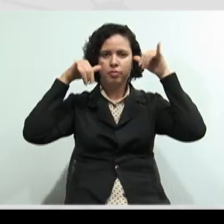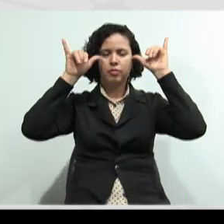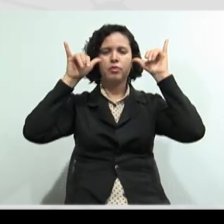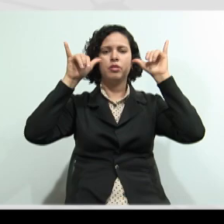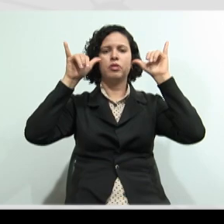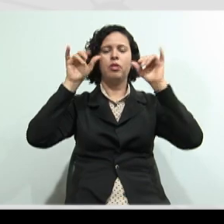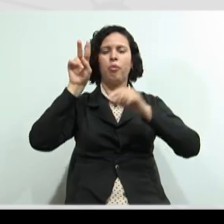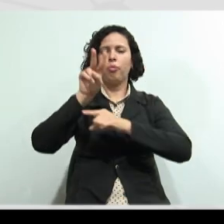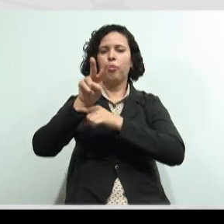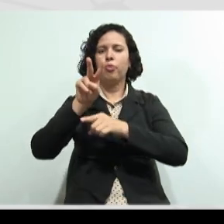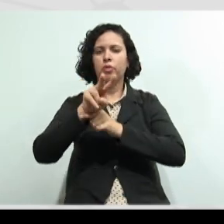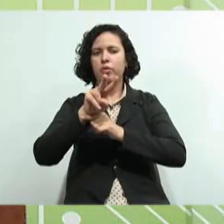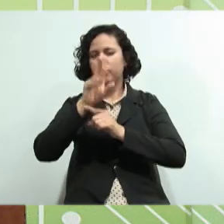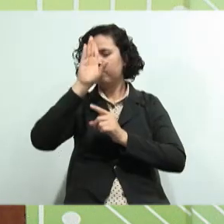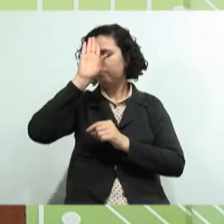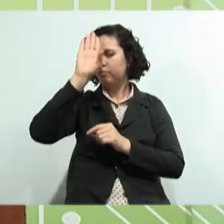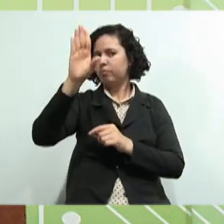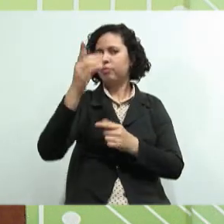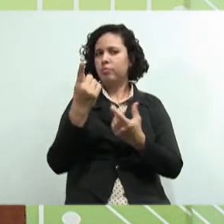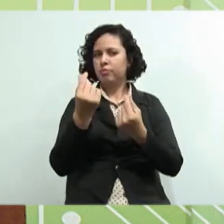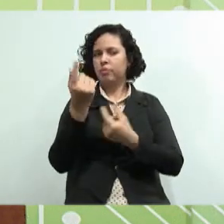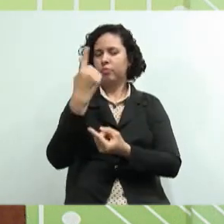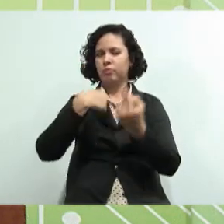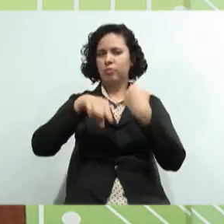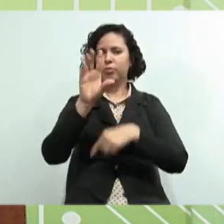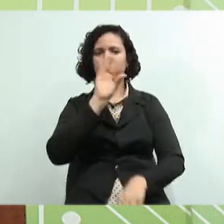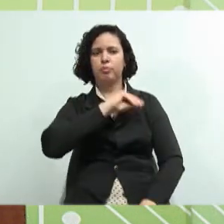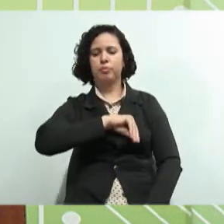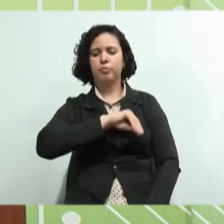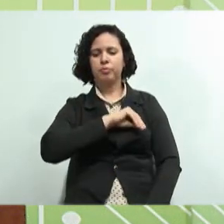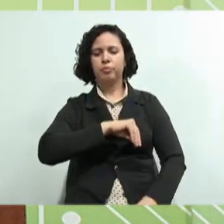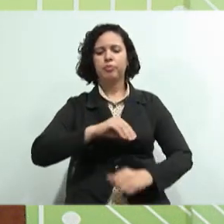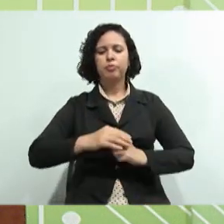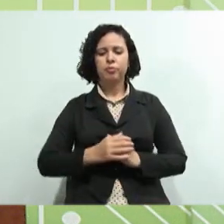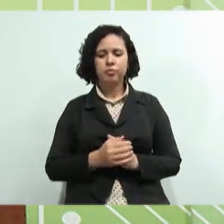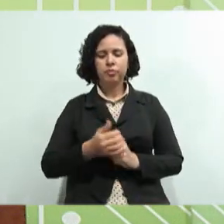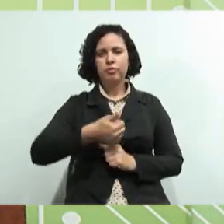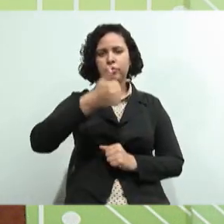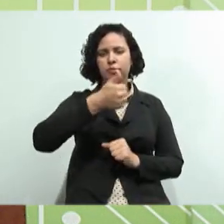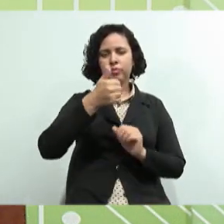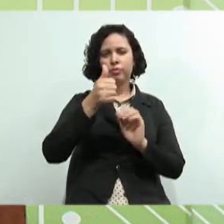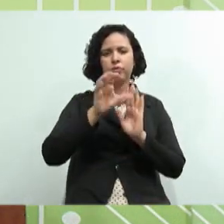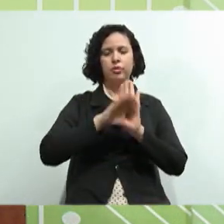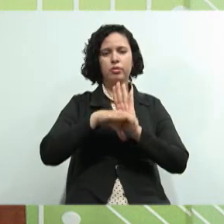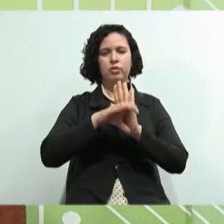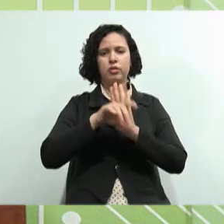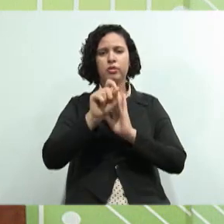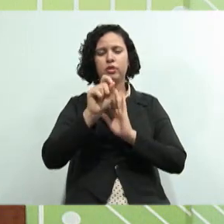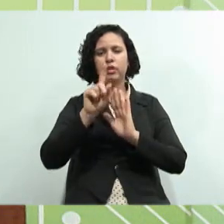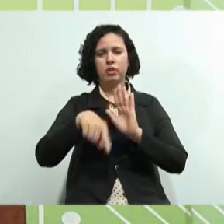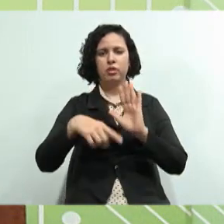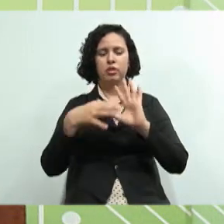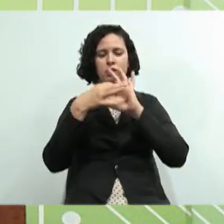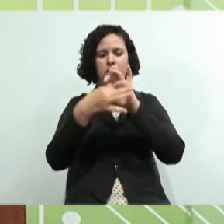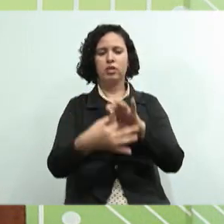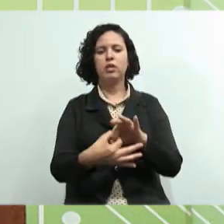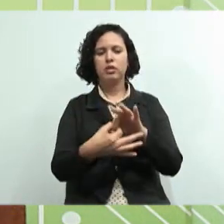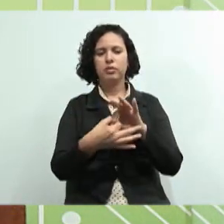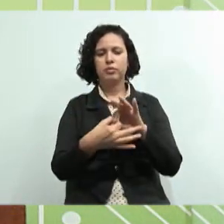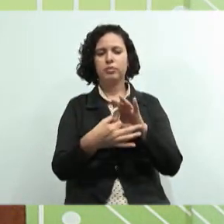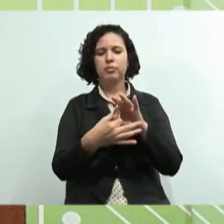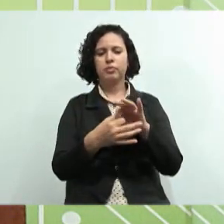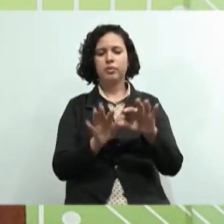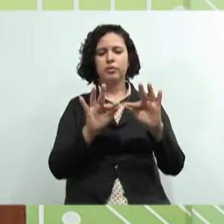renda. Então, gente, um primeiro conceito da agricultura familiar está ligado a essa ideia da família ser responsável